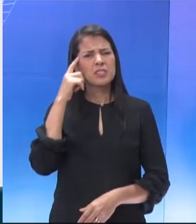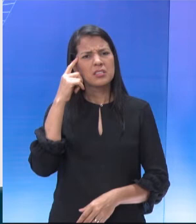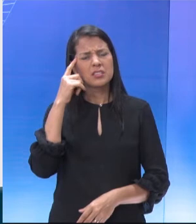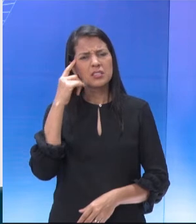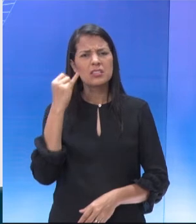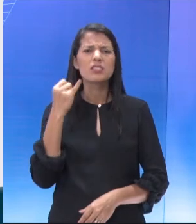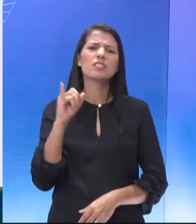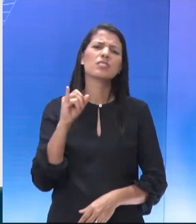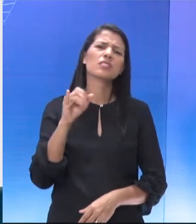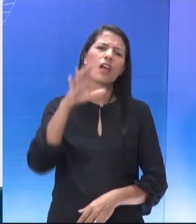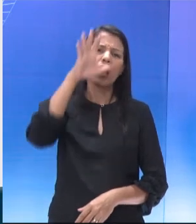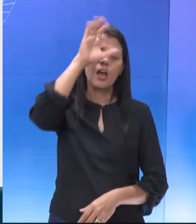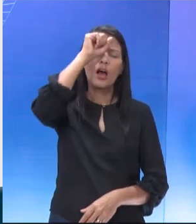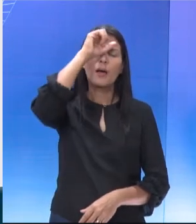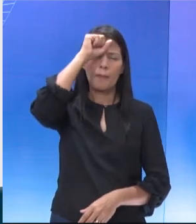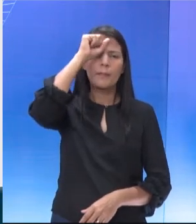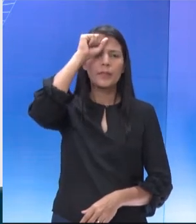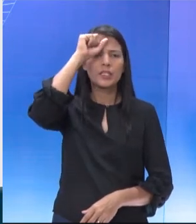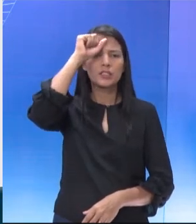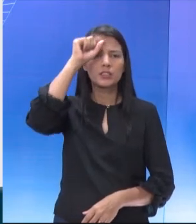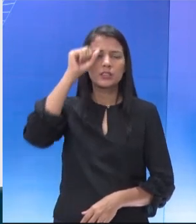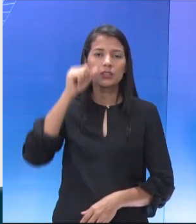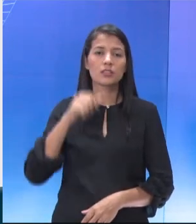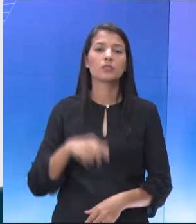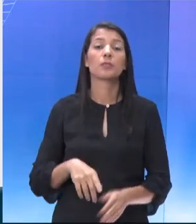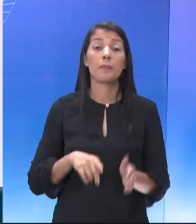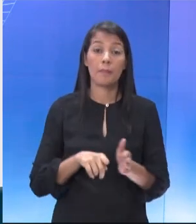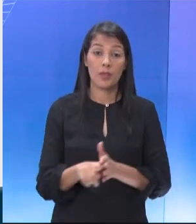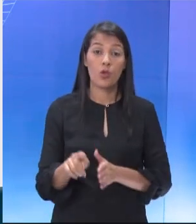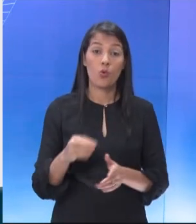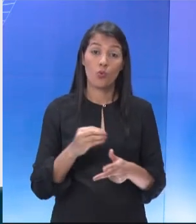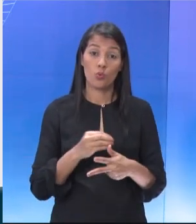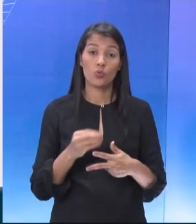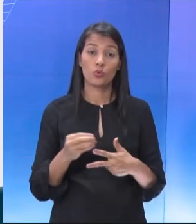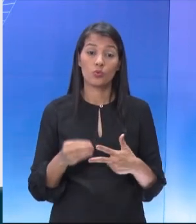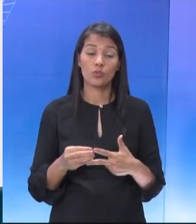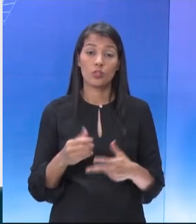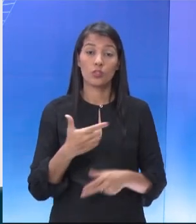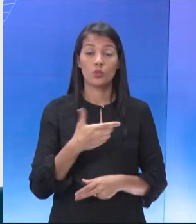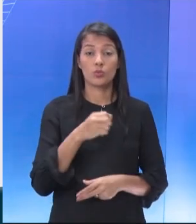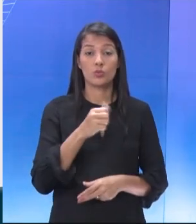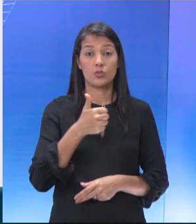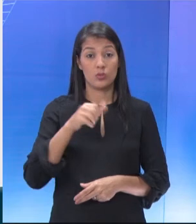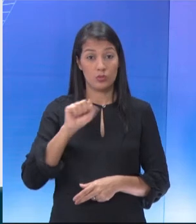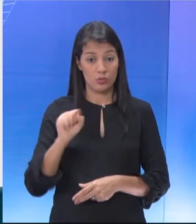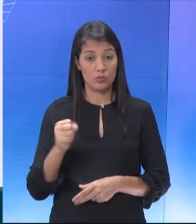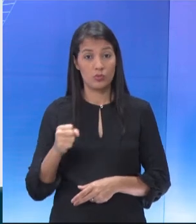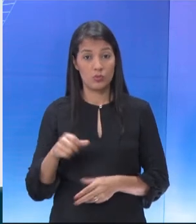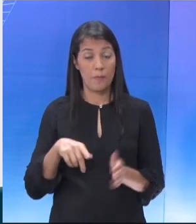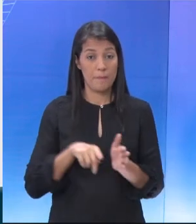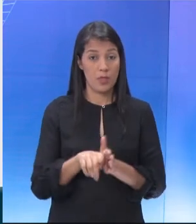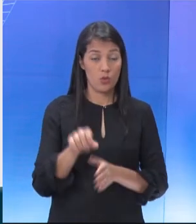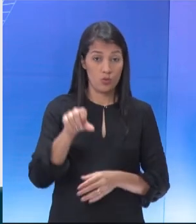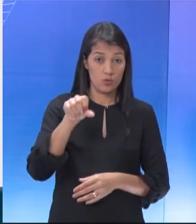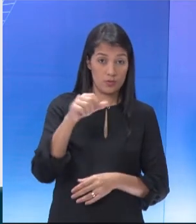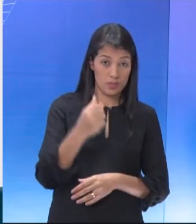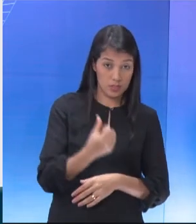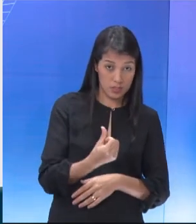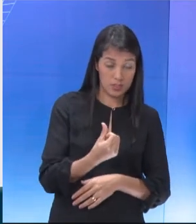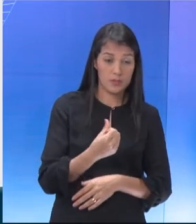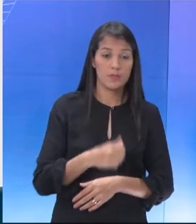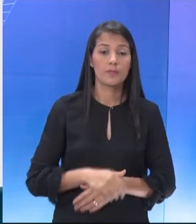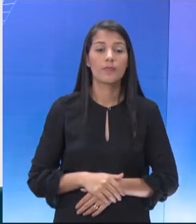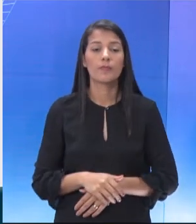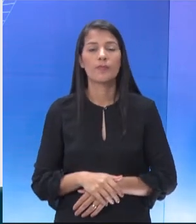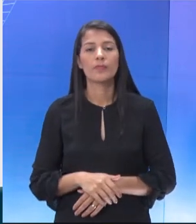os lipídios, vamos a uma questão aí do Enem. Enem 2018, questão 96. Para